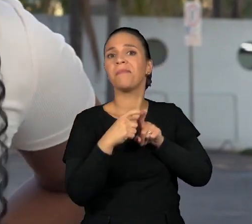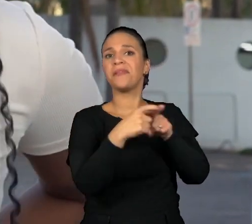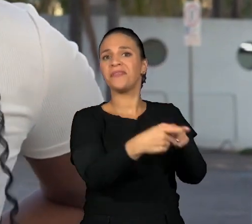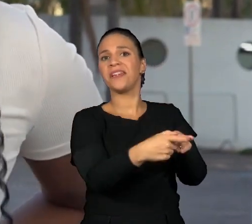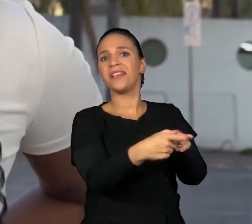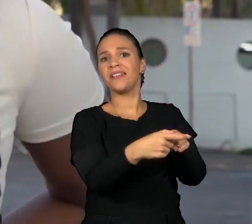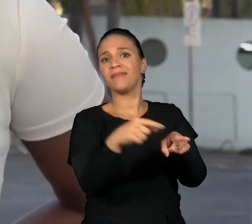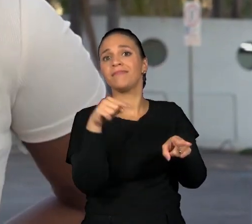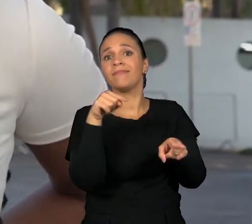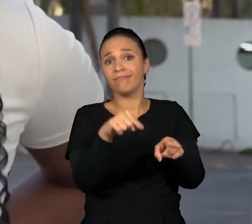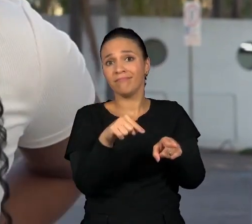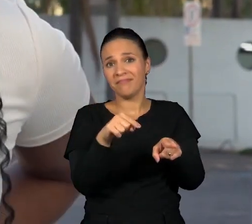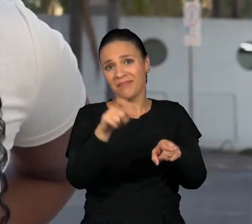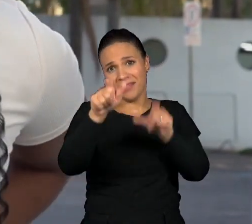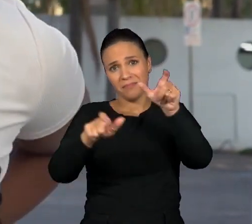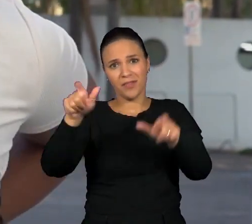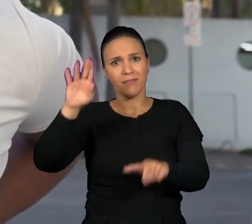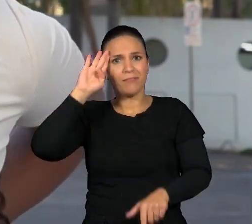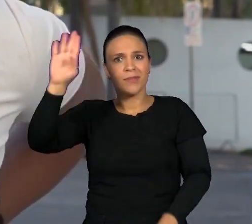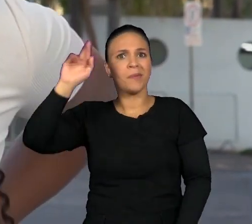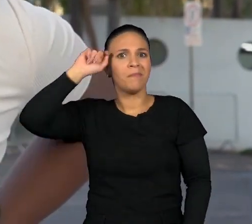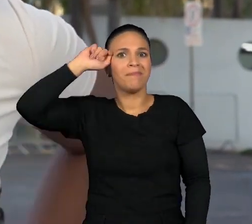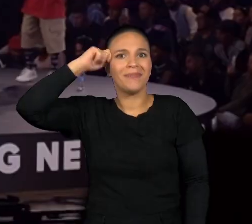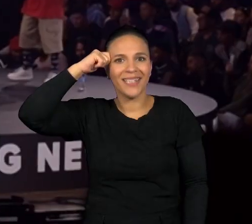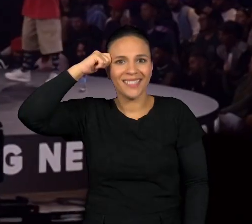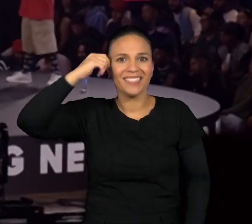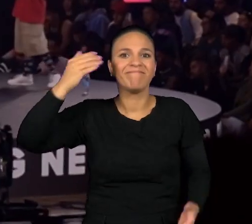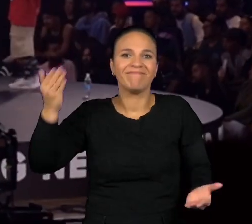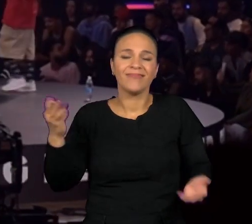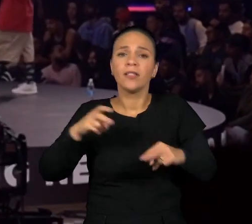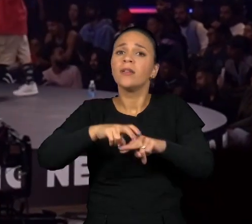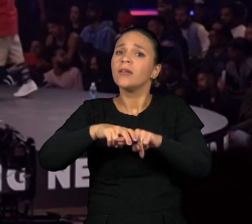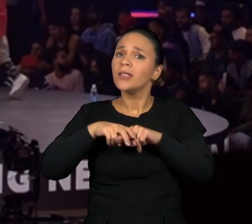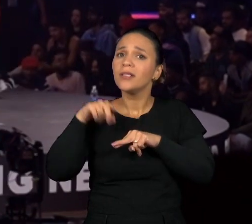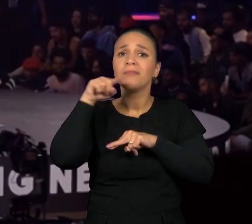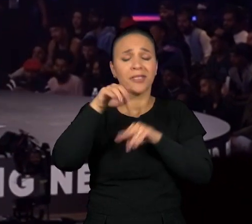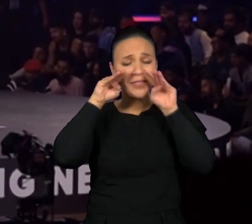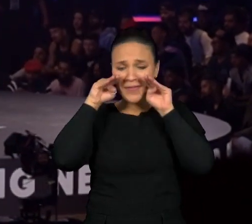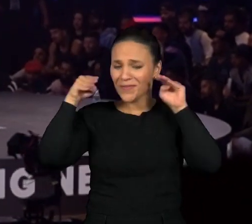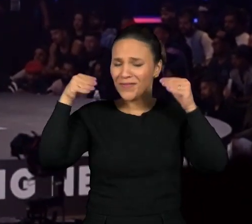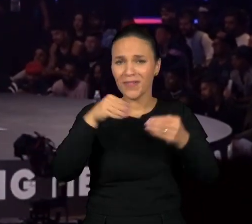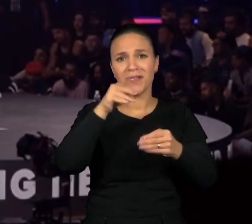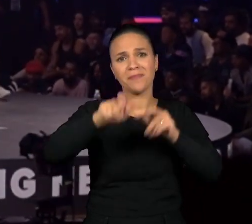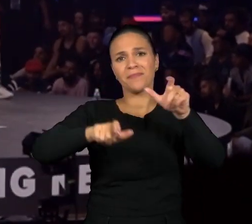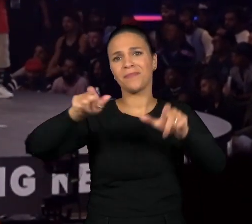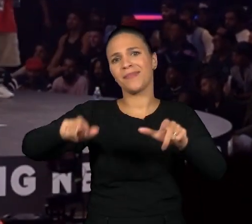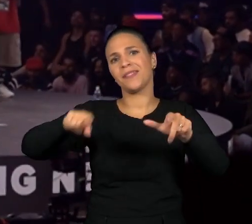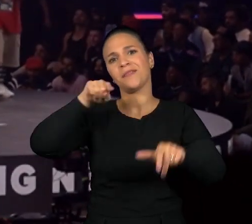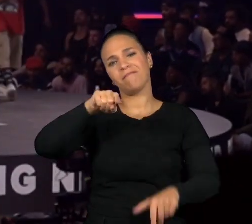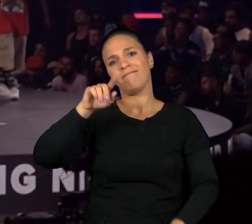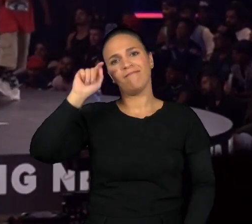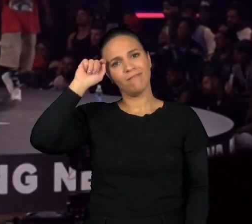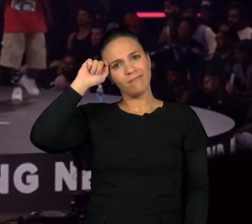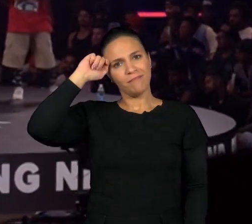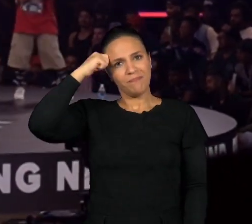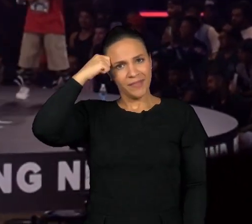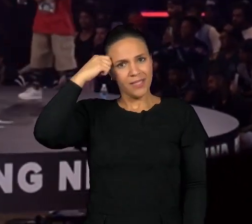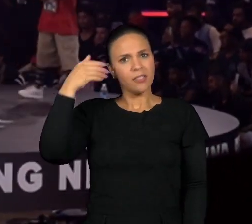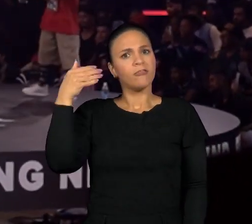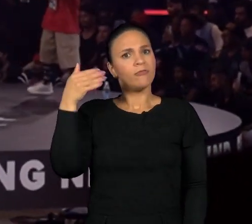E quem vem da periferia, o preto, né? Então, logo, ele foi uma cultura feita pra gente. Mesmo pra pessoas